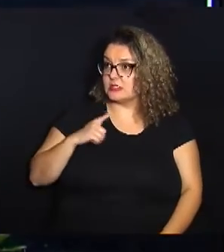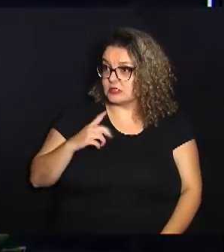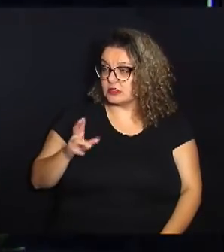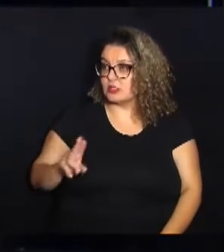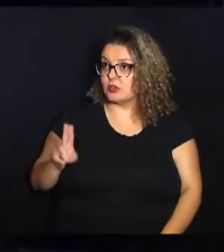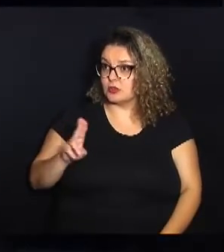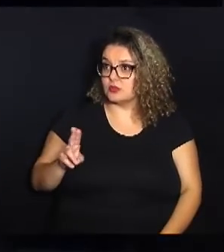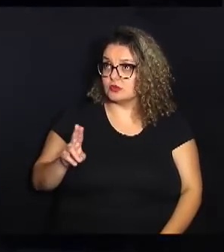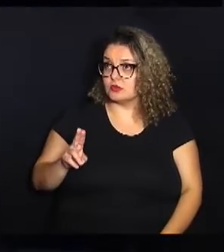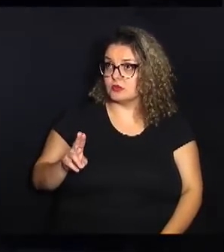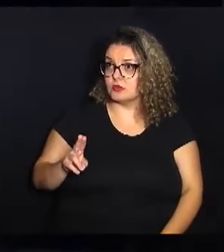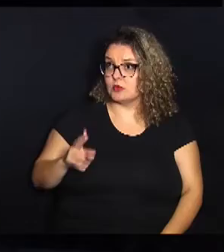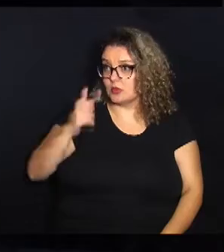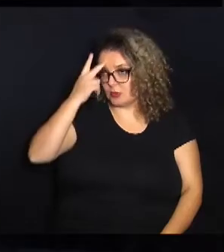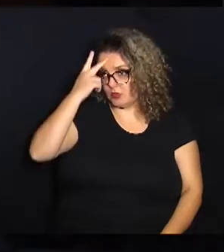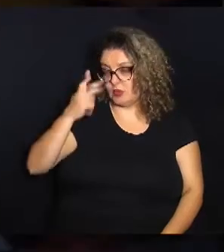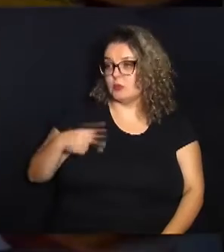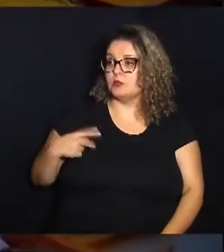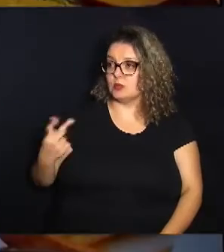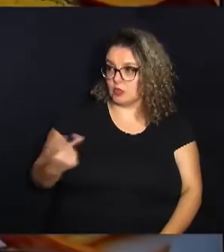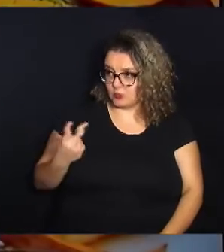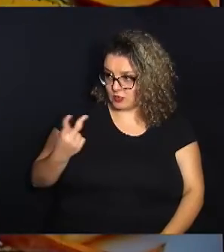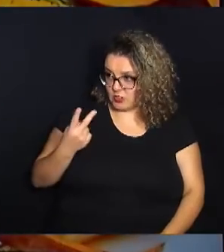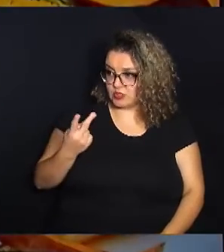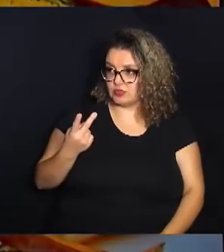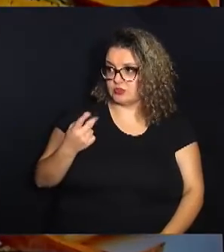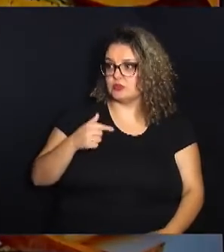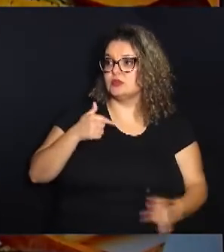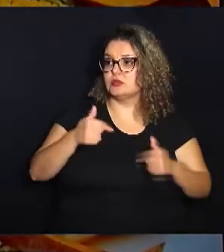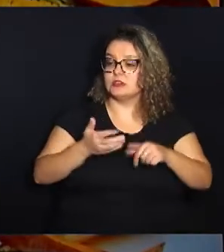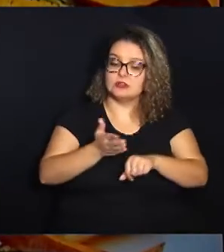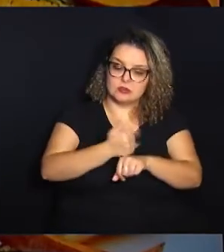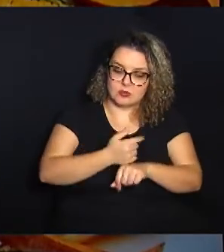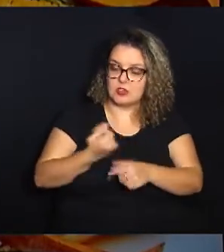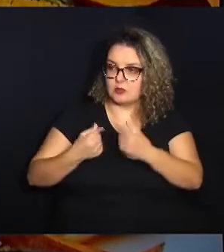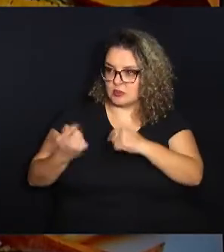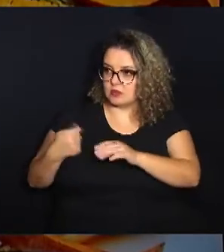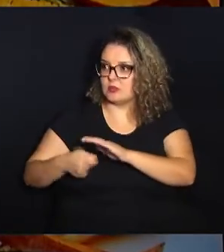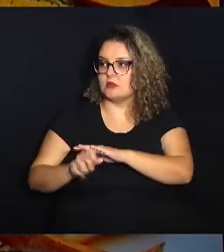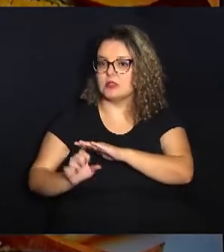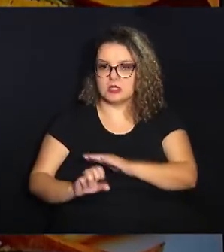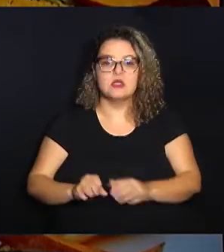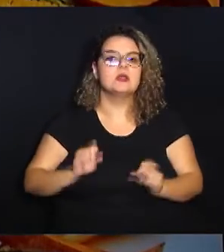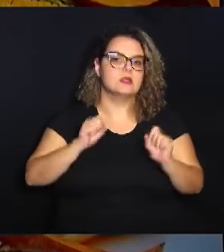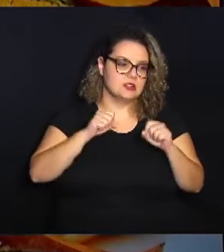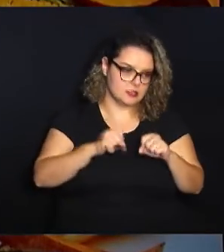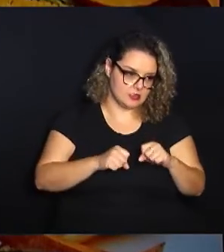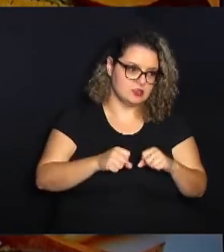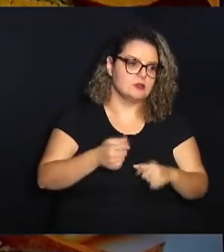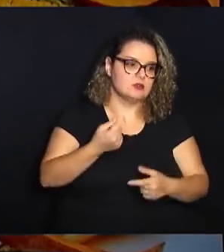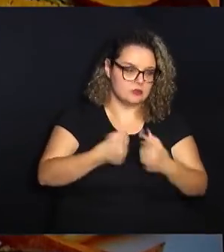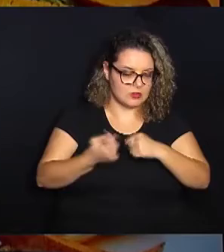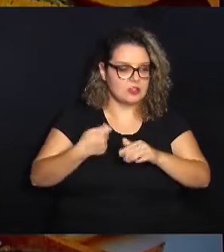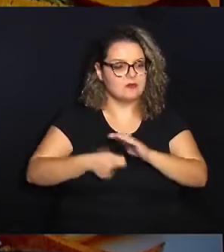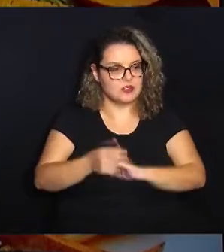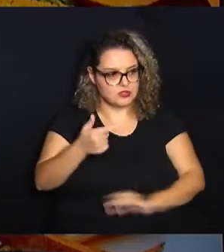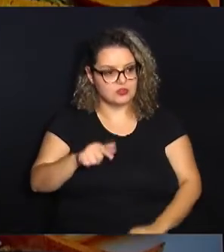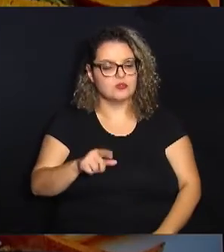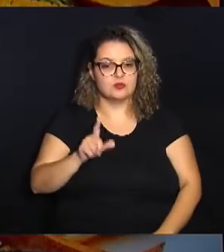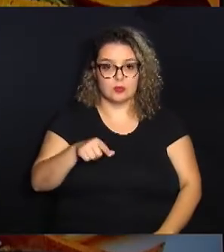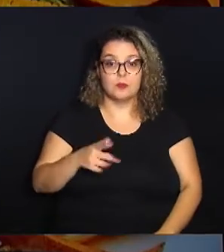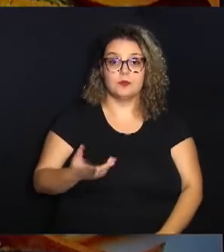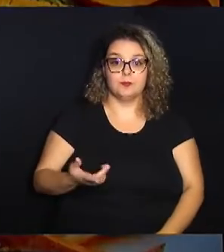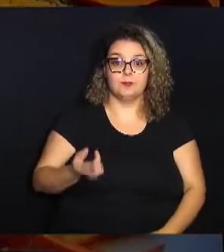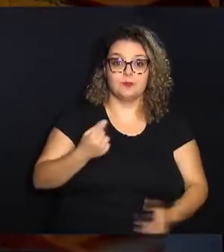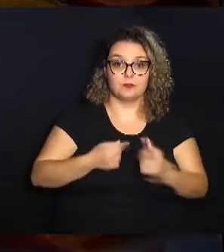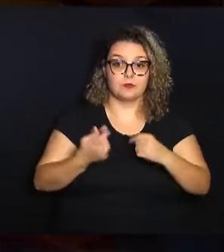utilizado o próprio valor desse trabalho para investir na empresa? Para reinvestir na empresa, exatamente. A gente ainda